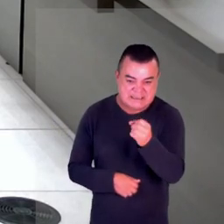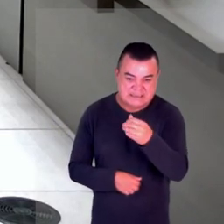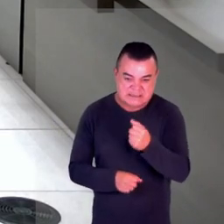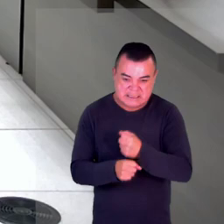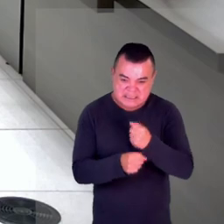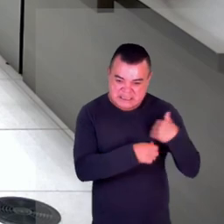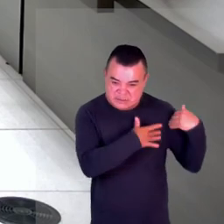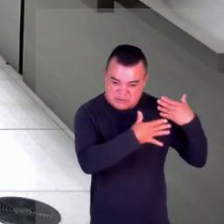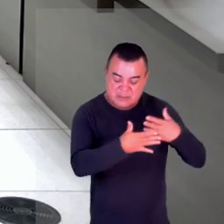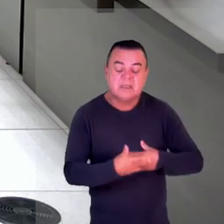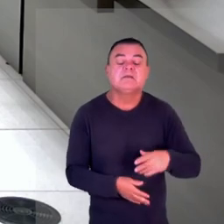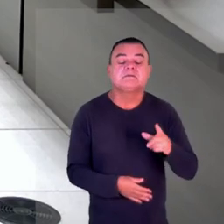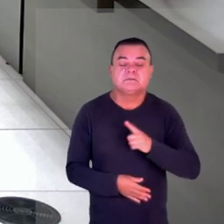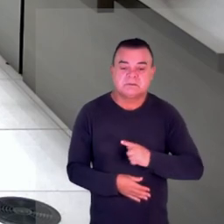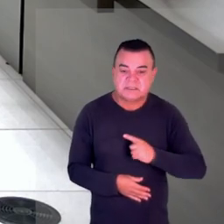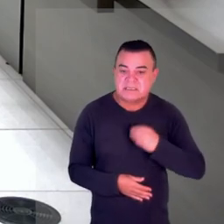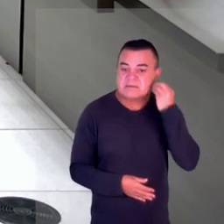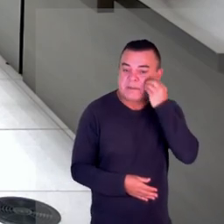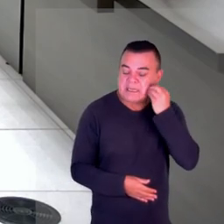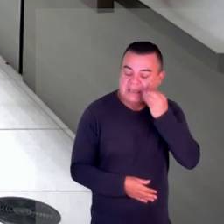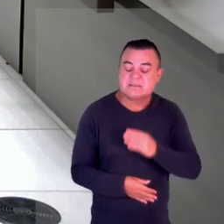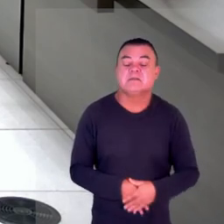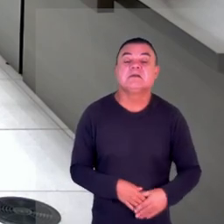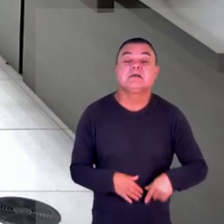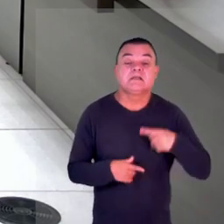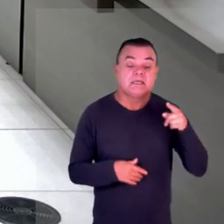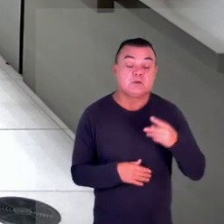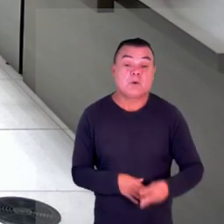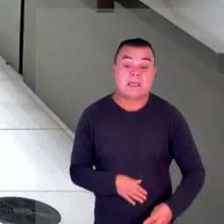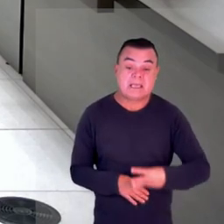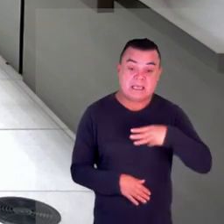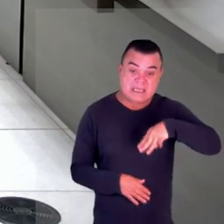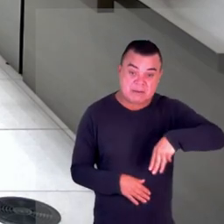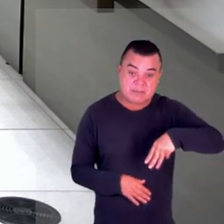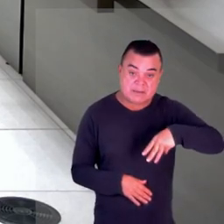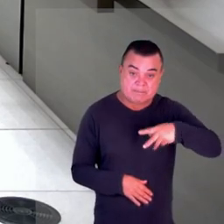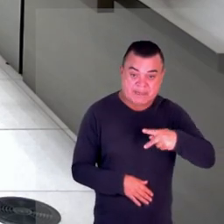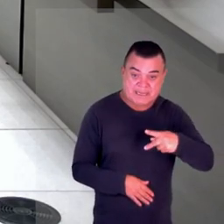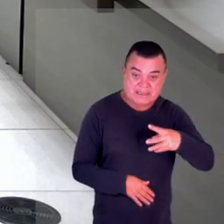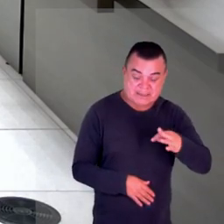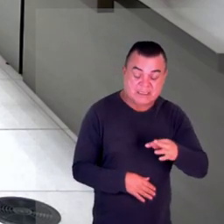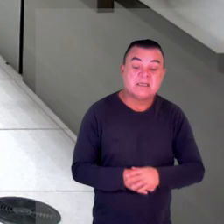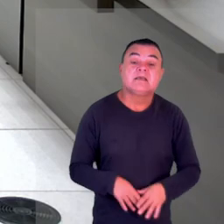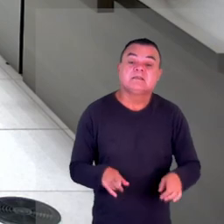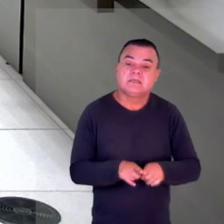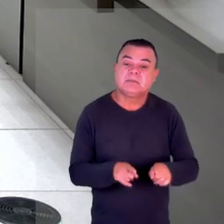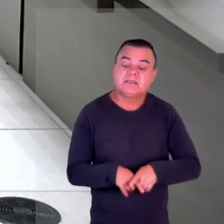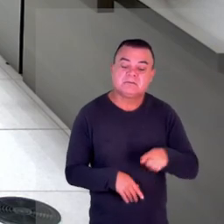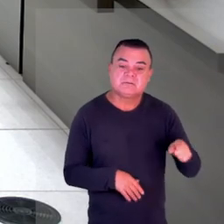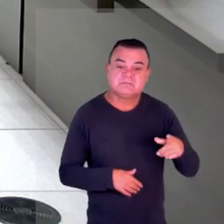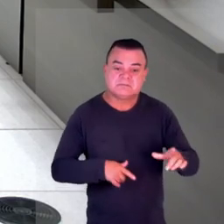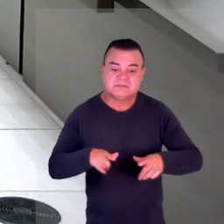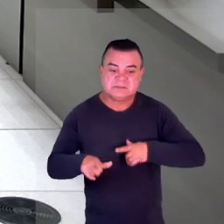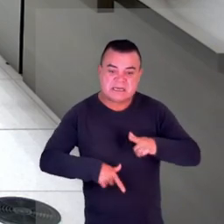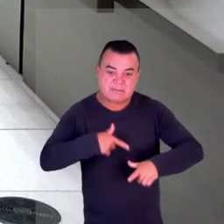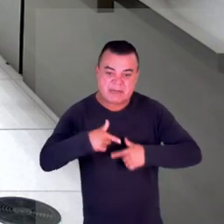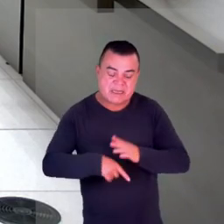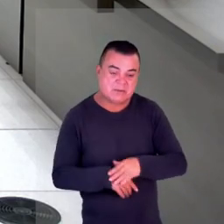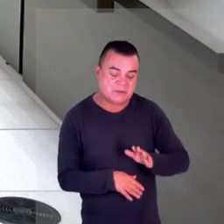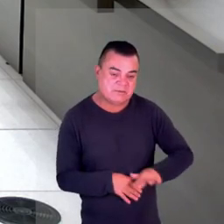tem essa experiência no mpt também no enfrentamento ao trabalho infantil que ela vem exatamente